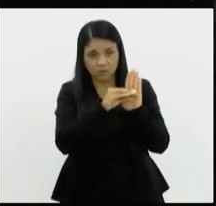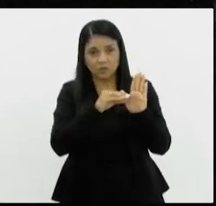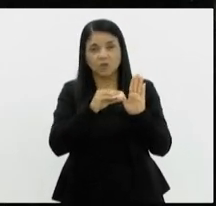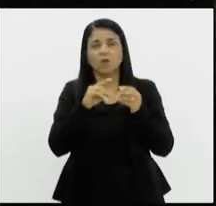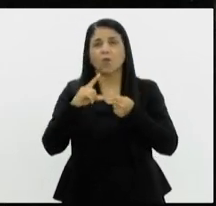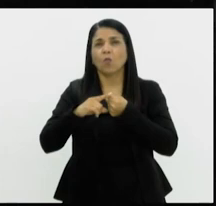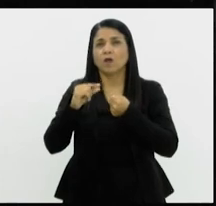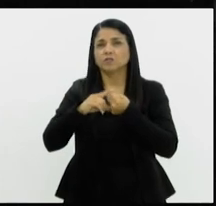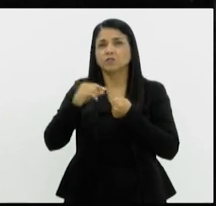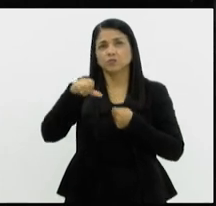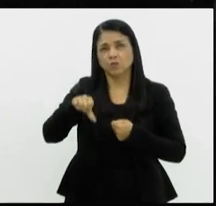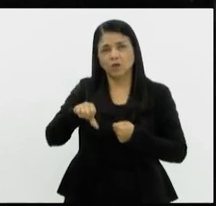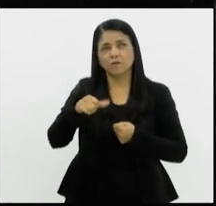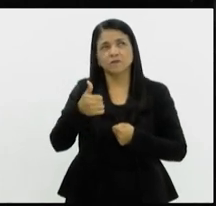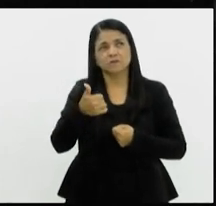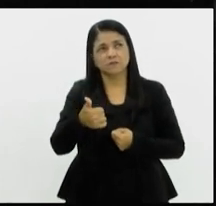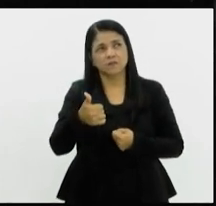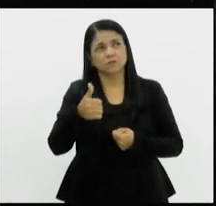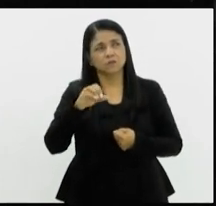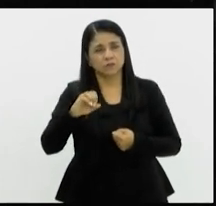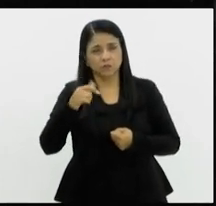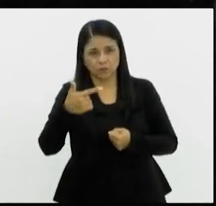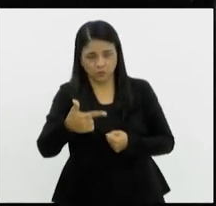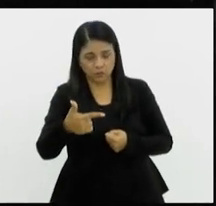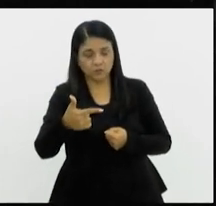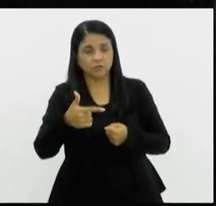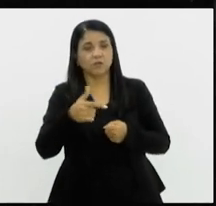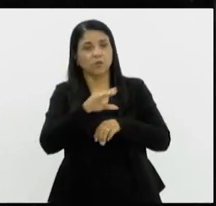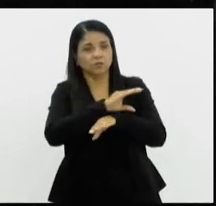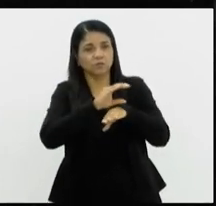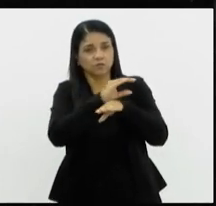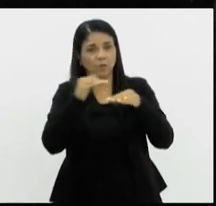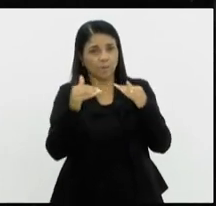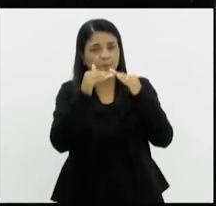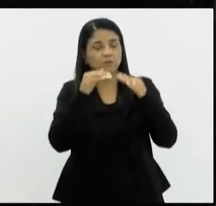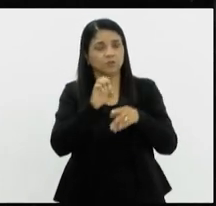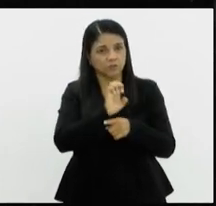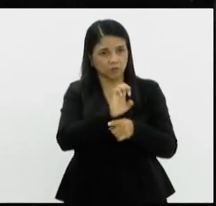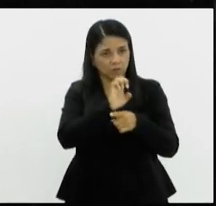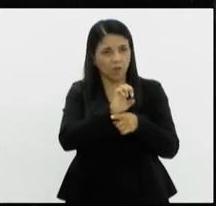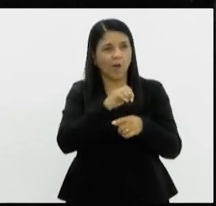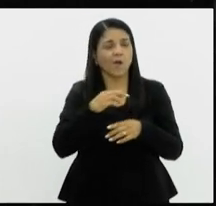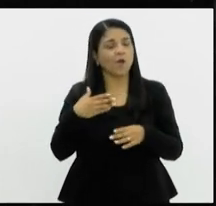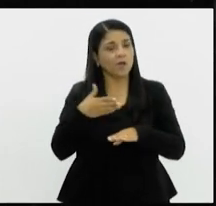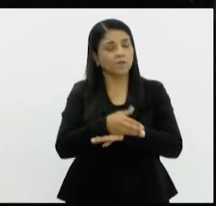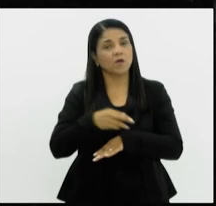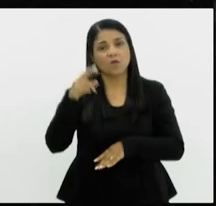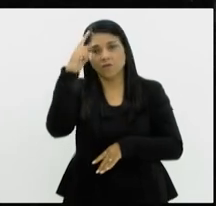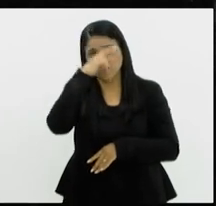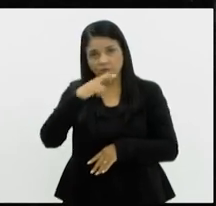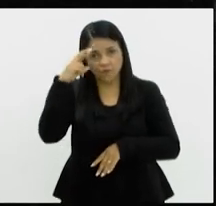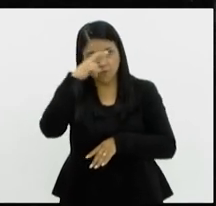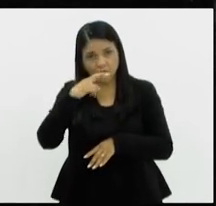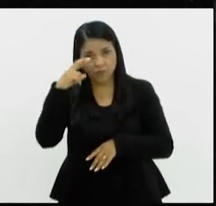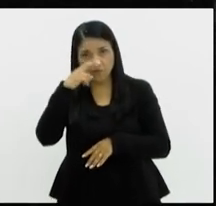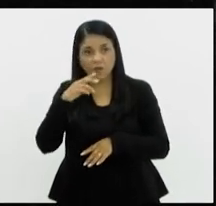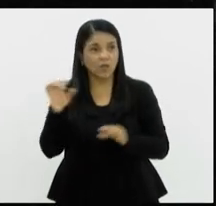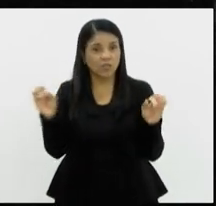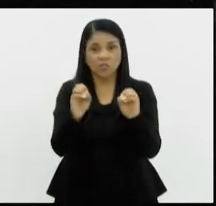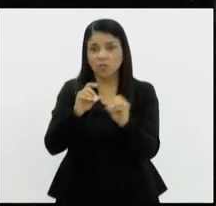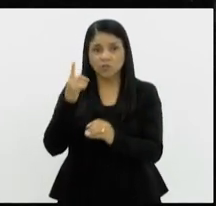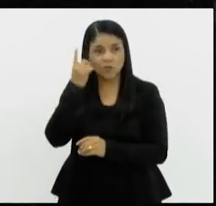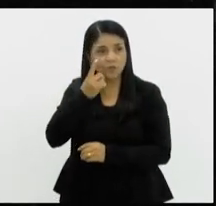do artigo 102 da constituição estadual que nós temos plenos poderes para entrar fiscalizar entrar com assessor porque ninguém domina nem um deputado aqui